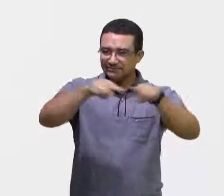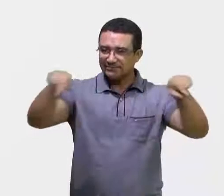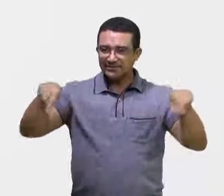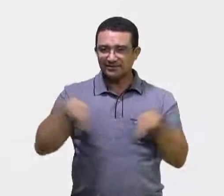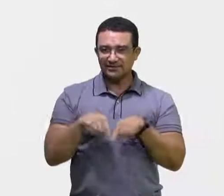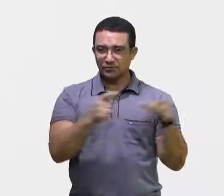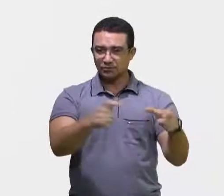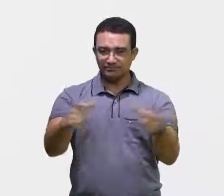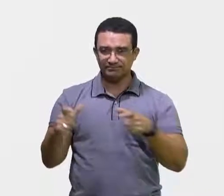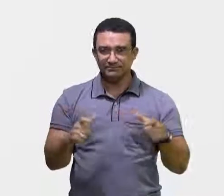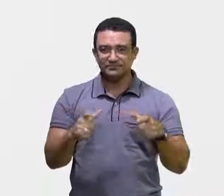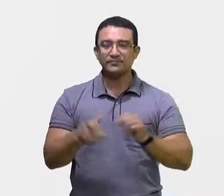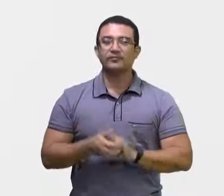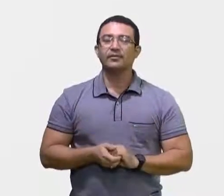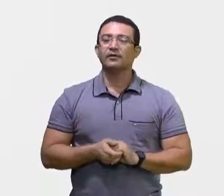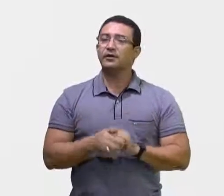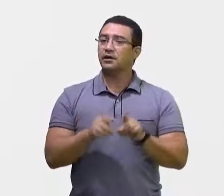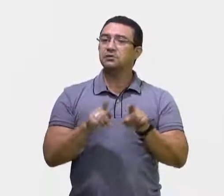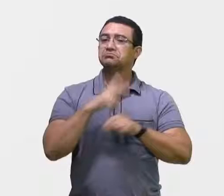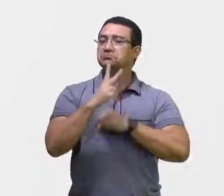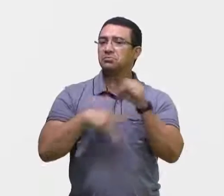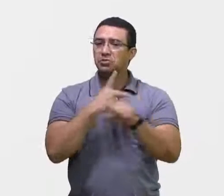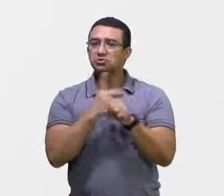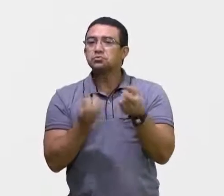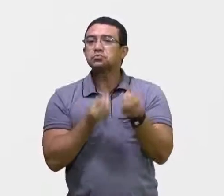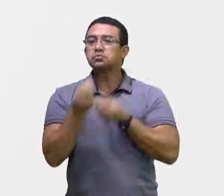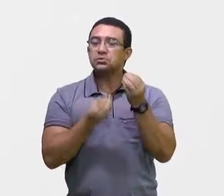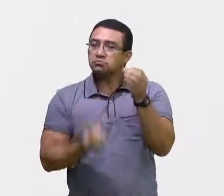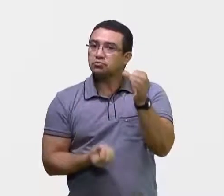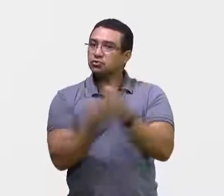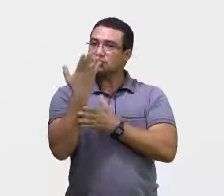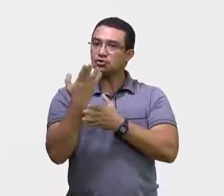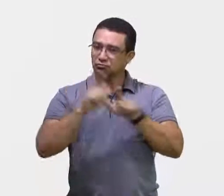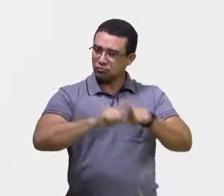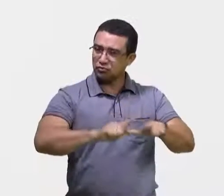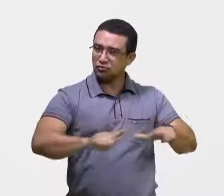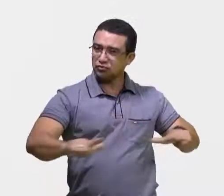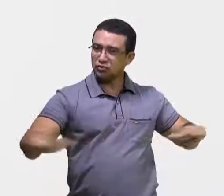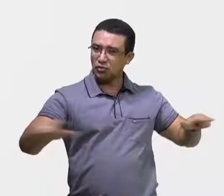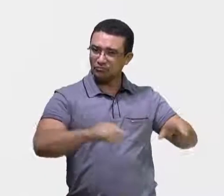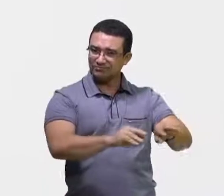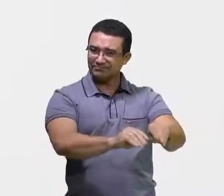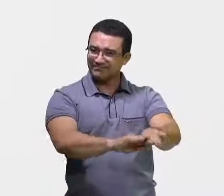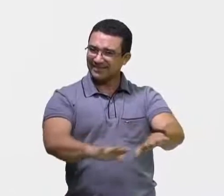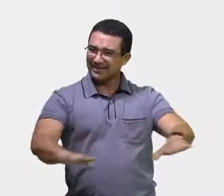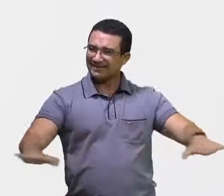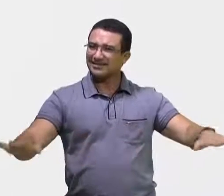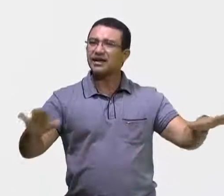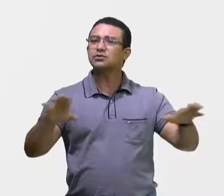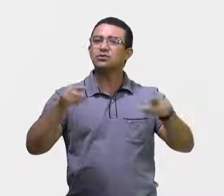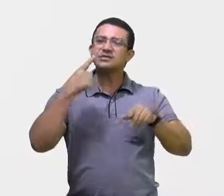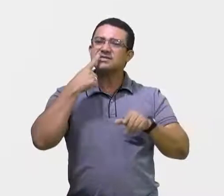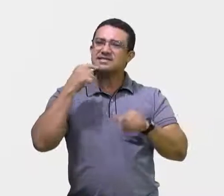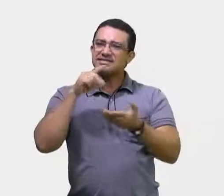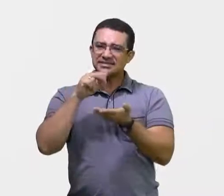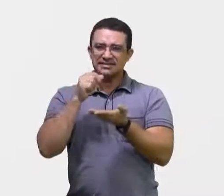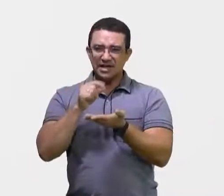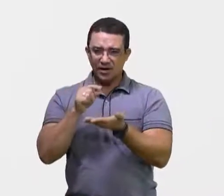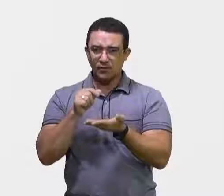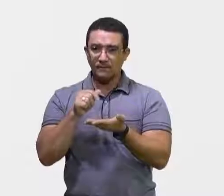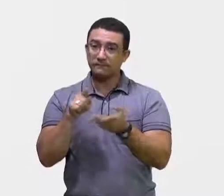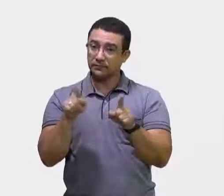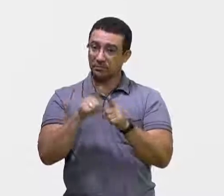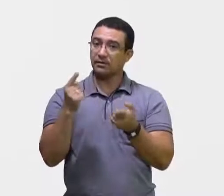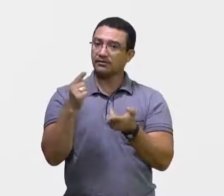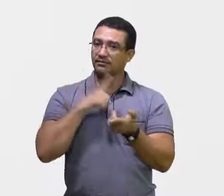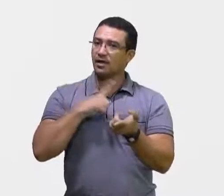nessa localidade. E aí gerou aí esse cenário que a gente chama de deserto de sal. Só que a gente tem também algumas imagens em